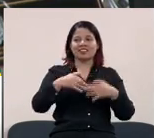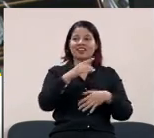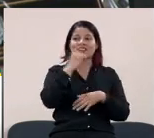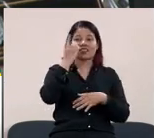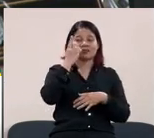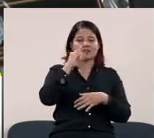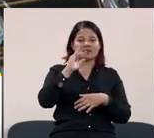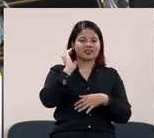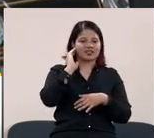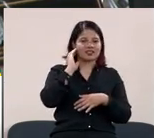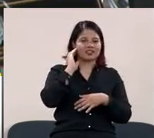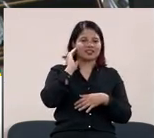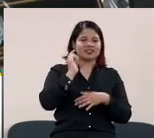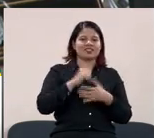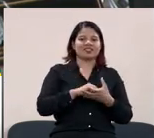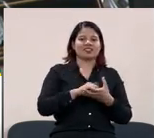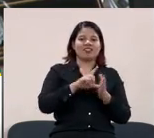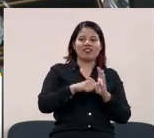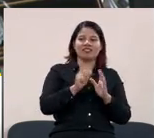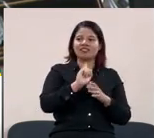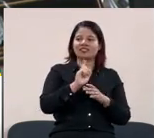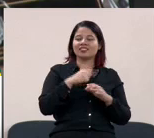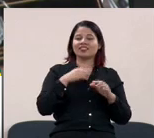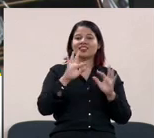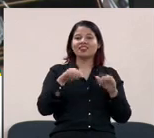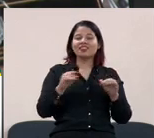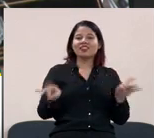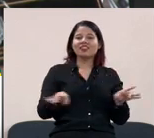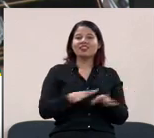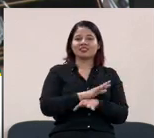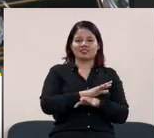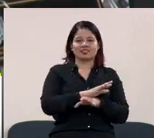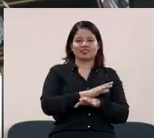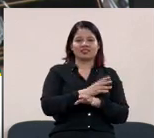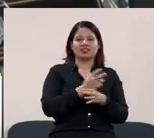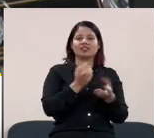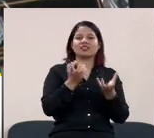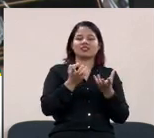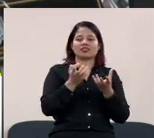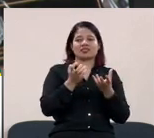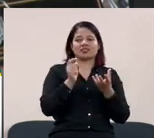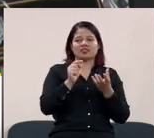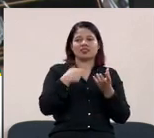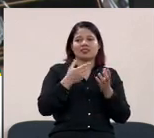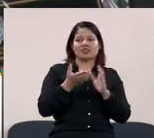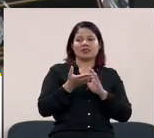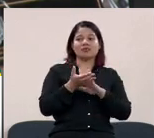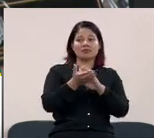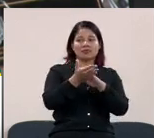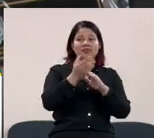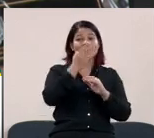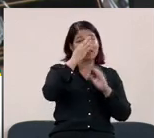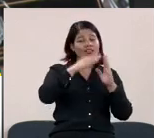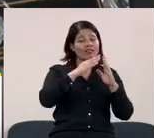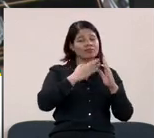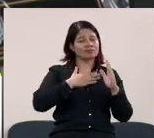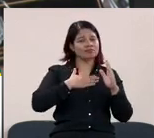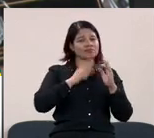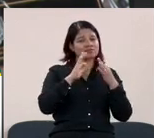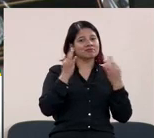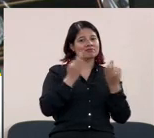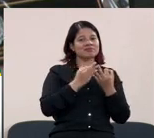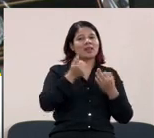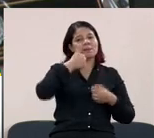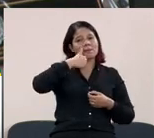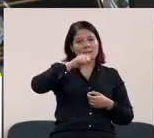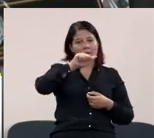de... E encerrar a minha fala fazendo uma homenagem para o pessoal lá de casa, né, para minha